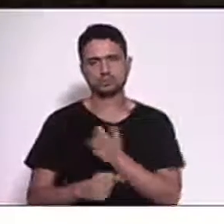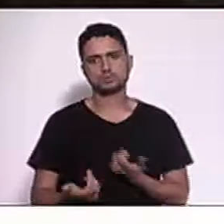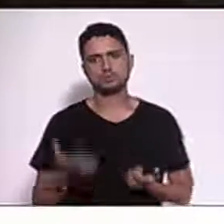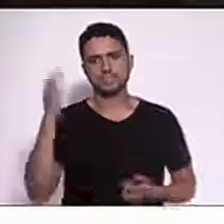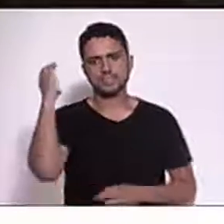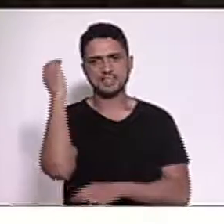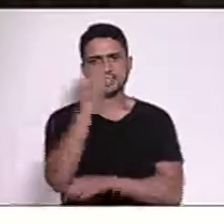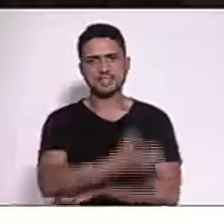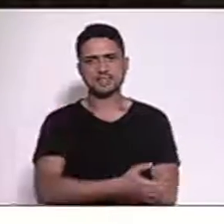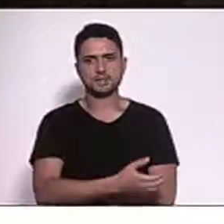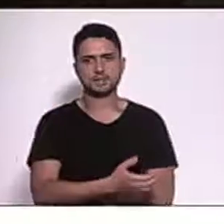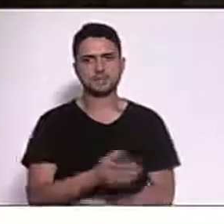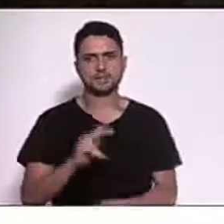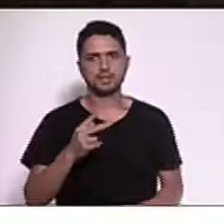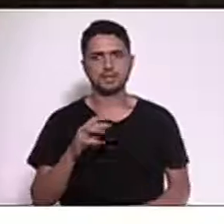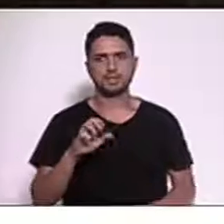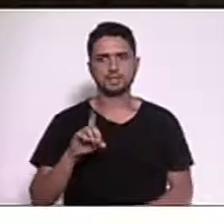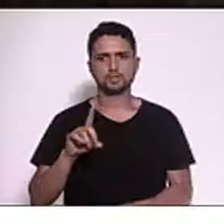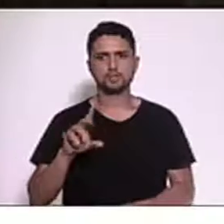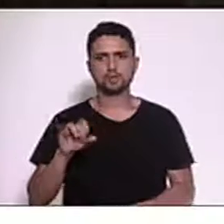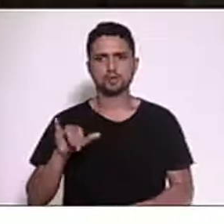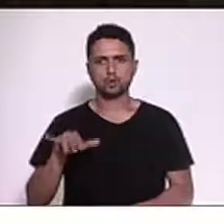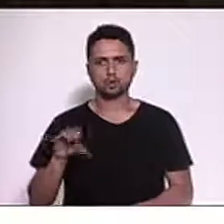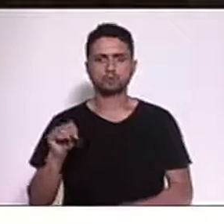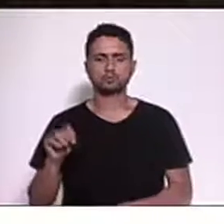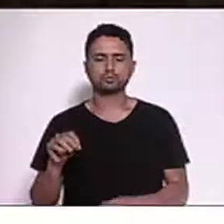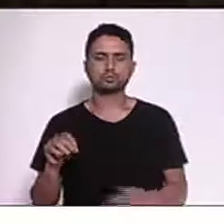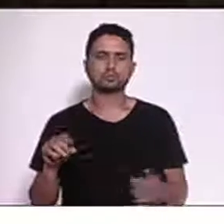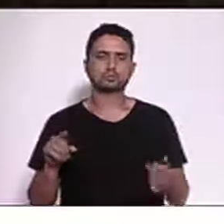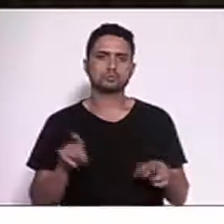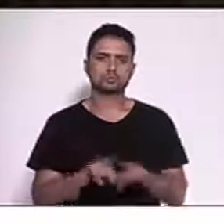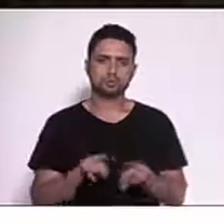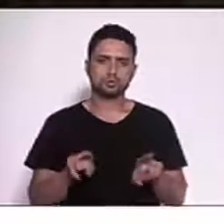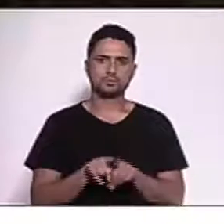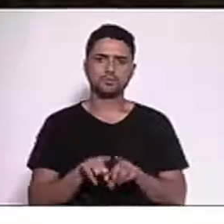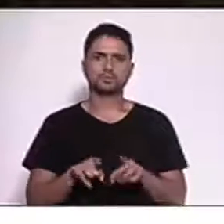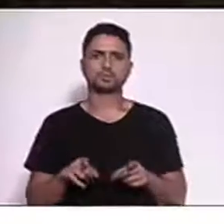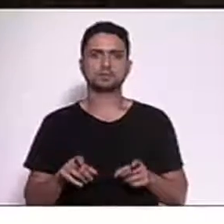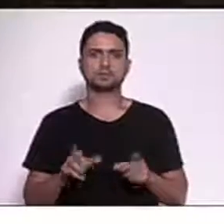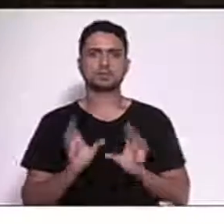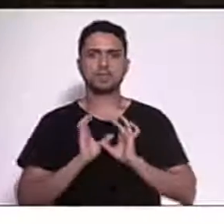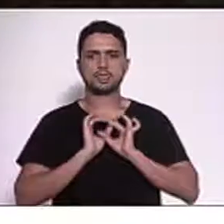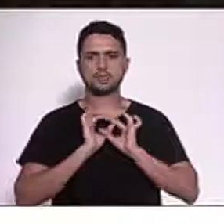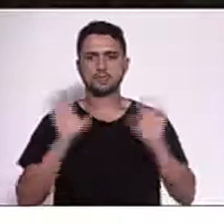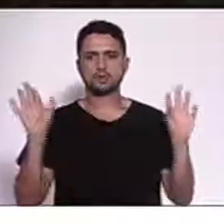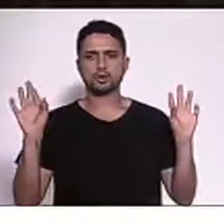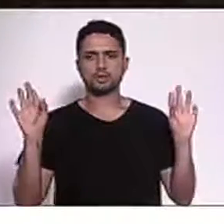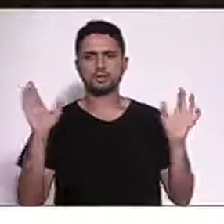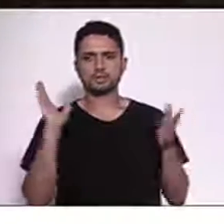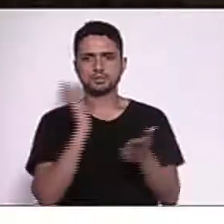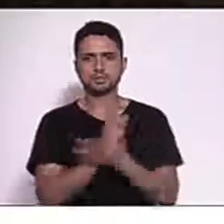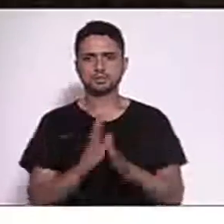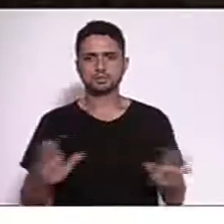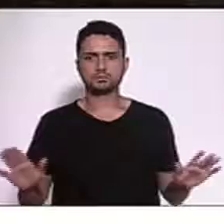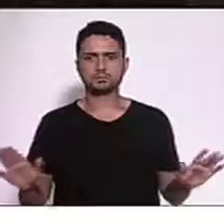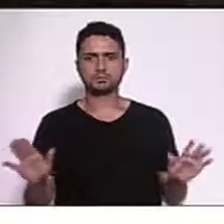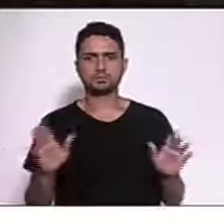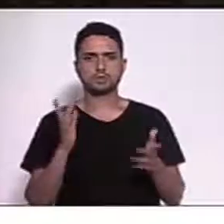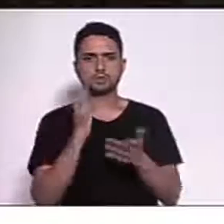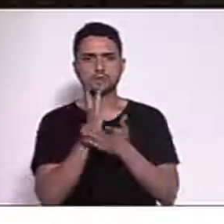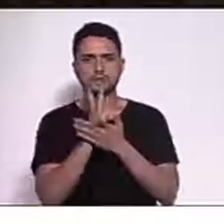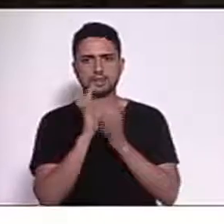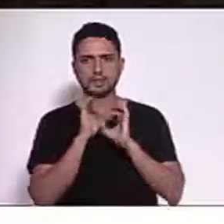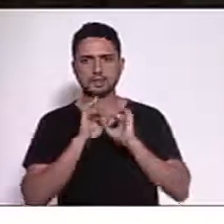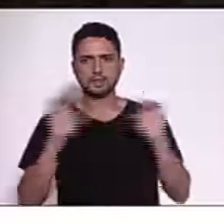hediondos e o rasgar da cidadania. E o rasgar